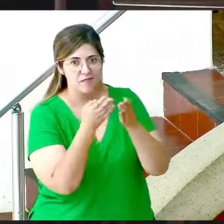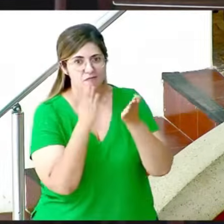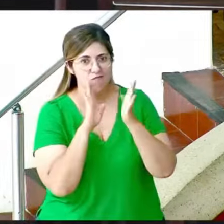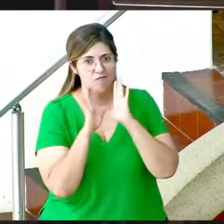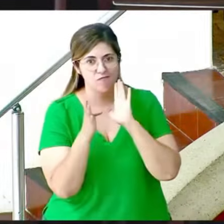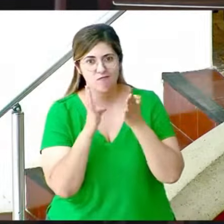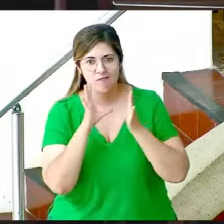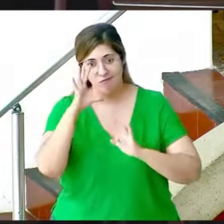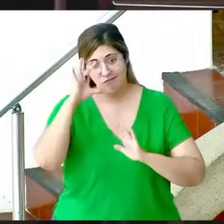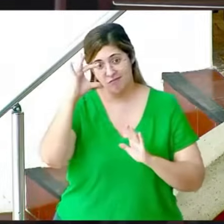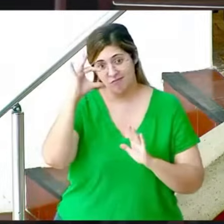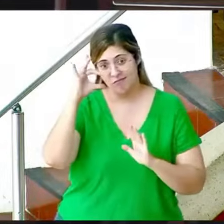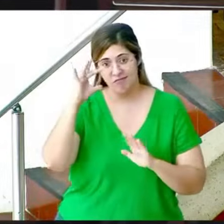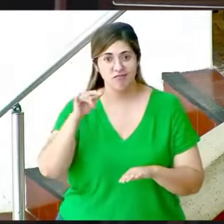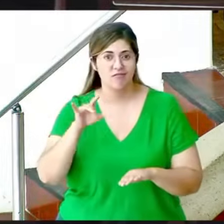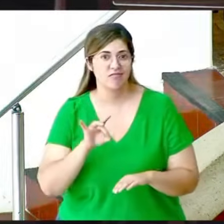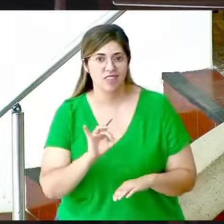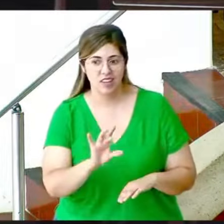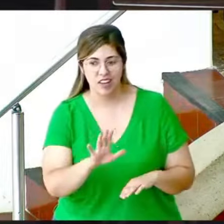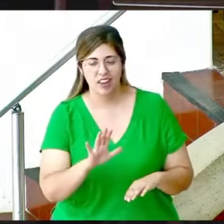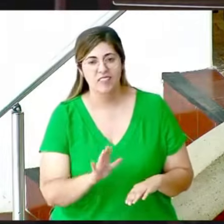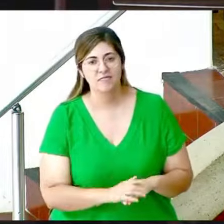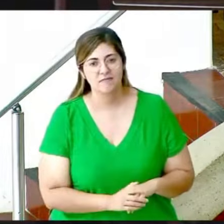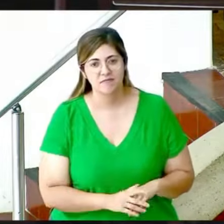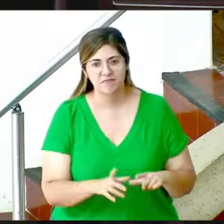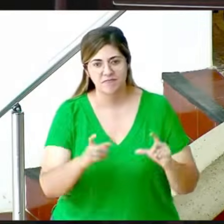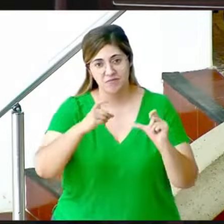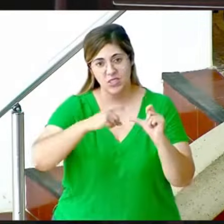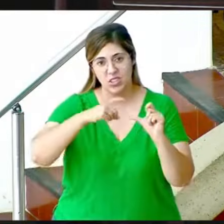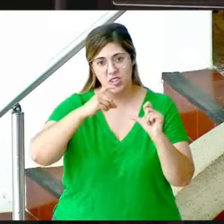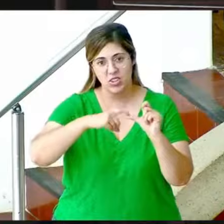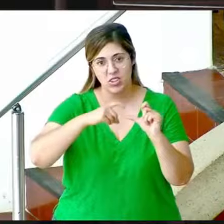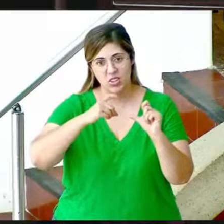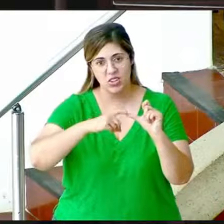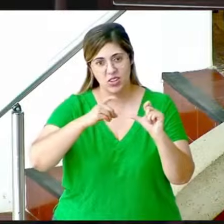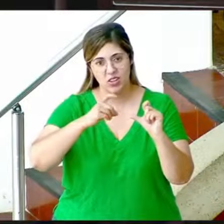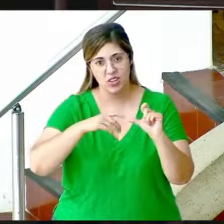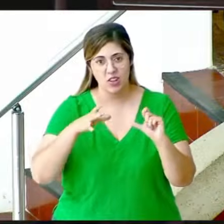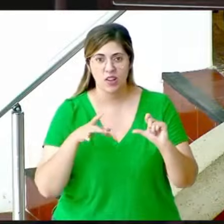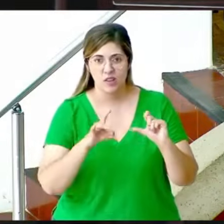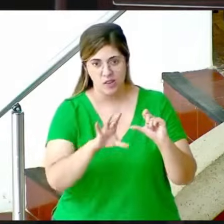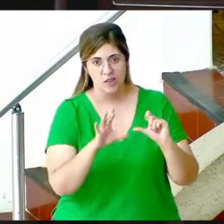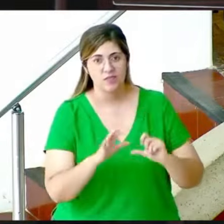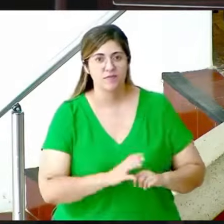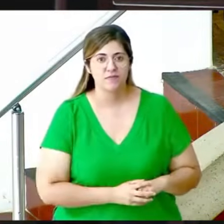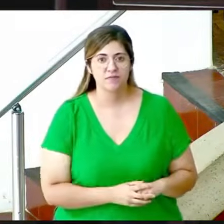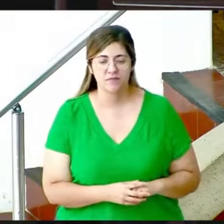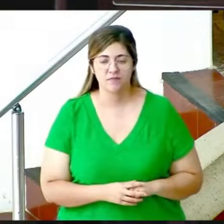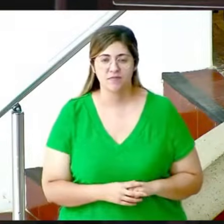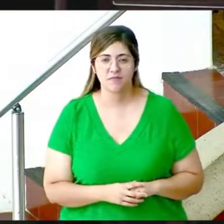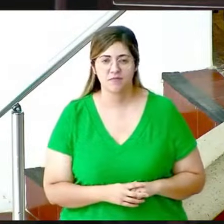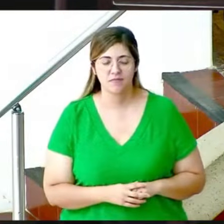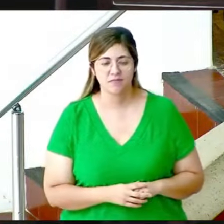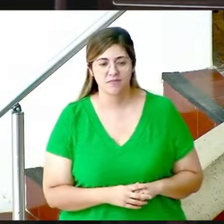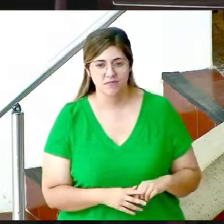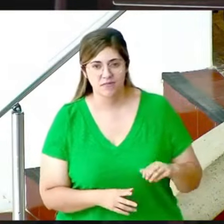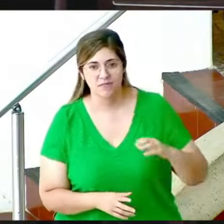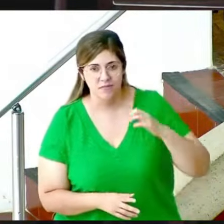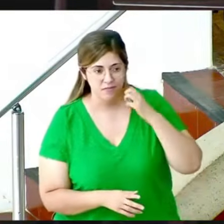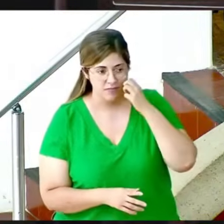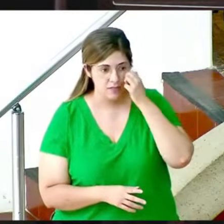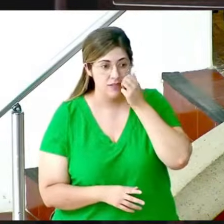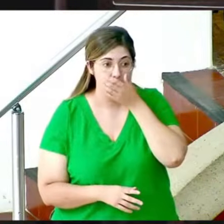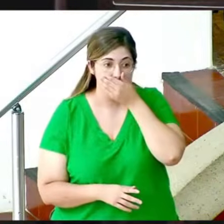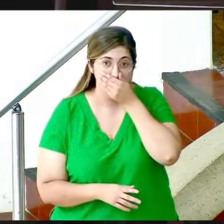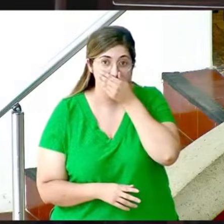mais jovens já nem têm Face mais, né? Eles agora só estão no Insta, do Insta para frente. Daqui a pouco vão cansar do